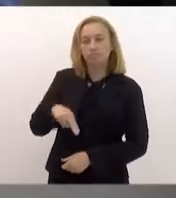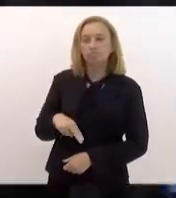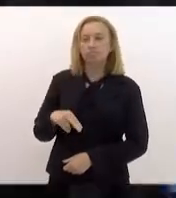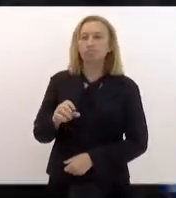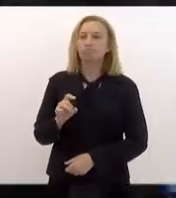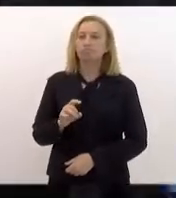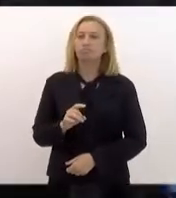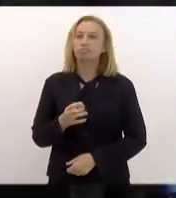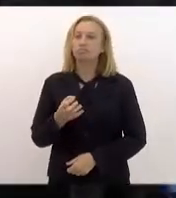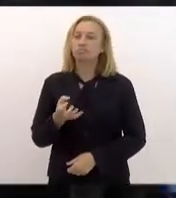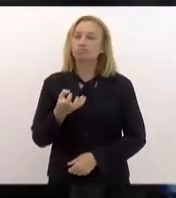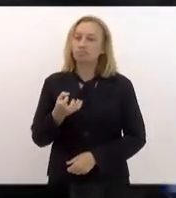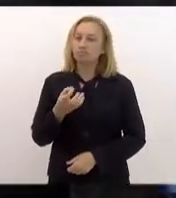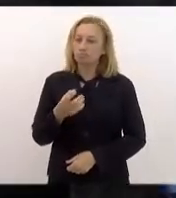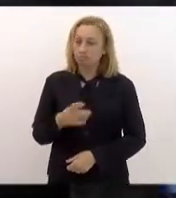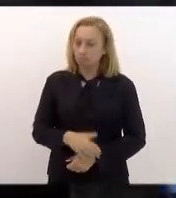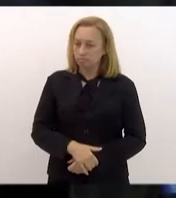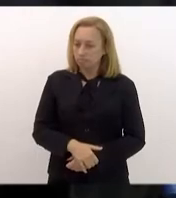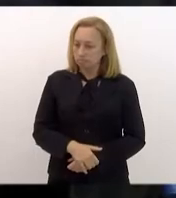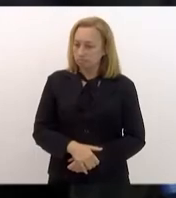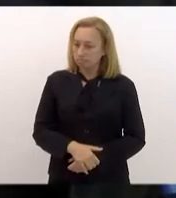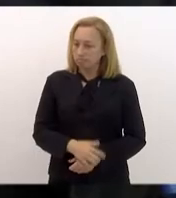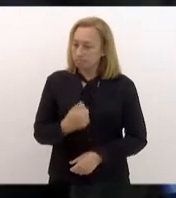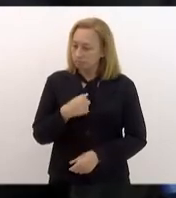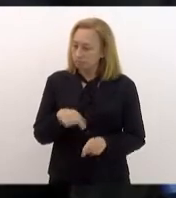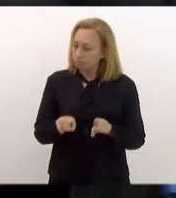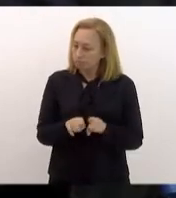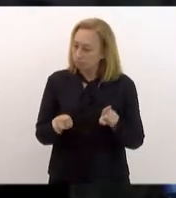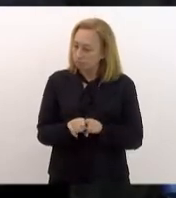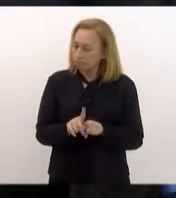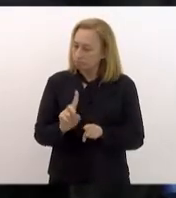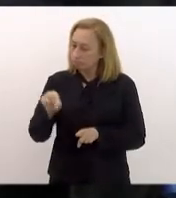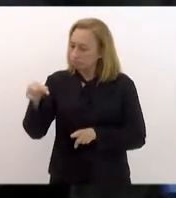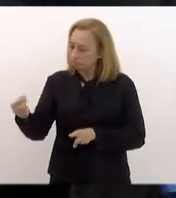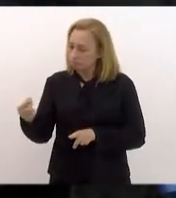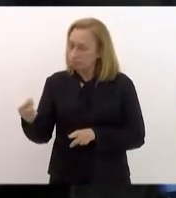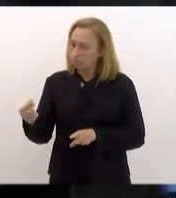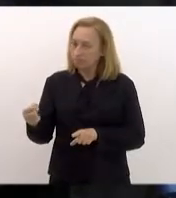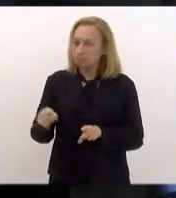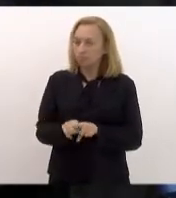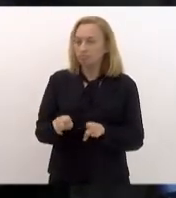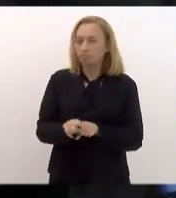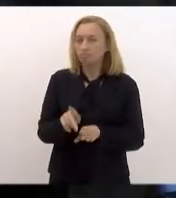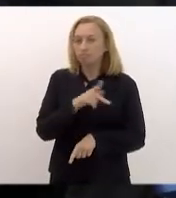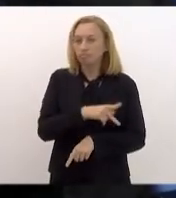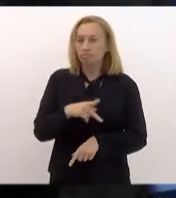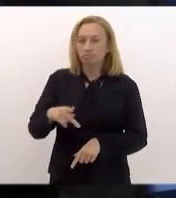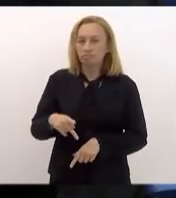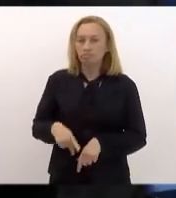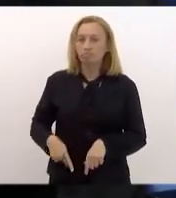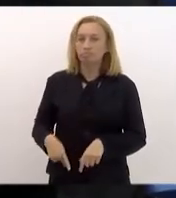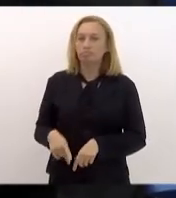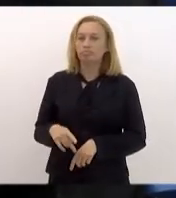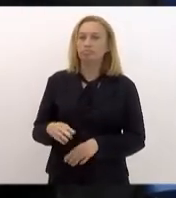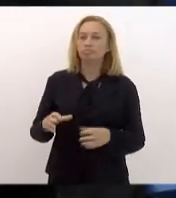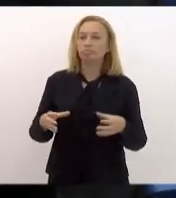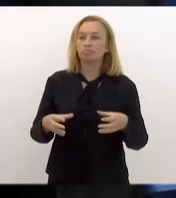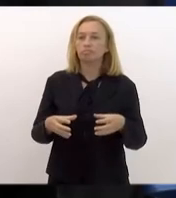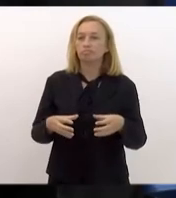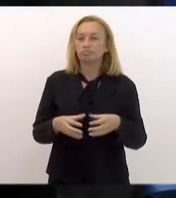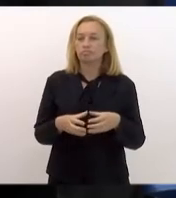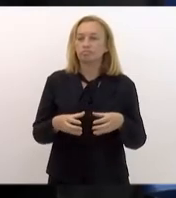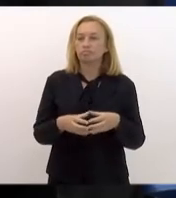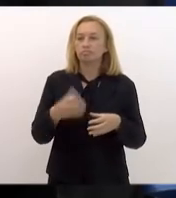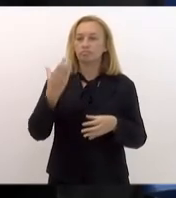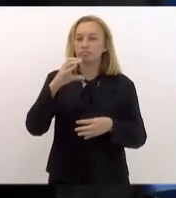queria, a título de informação, eu também, o outro boné que uso aqui é de presidente da Comissão de Ciência e Tecnologia. Né? Na